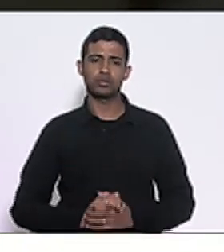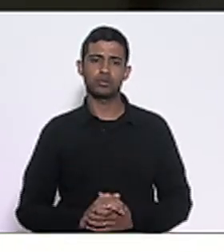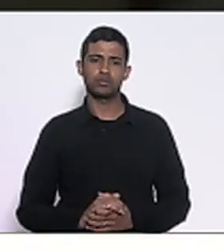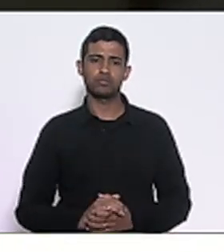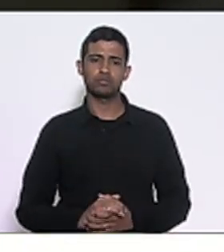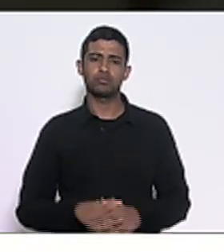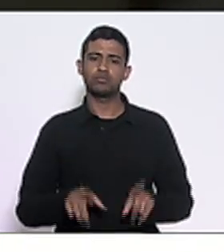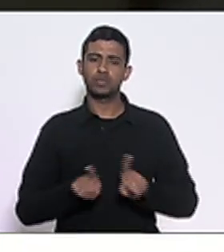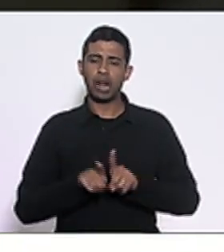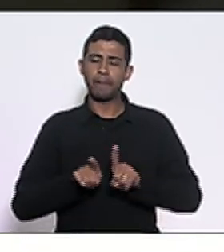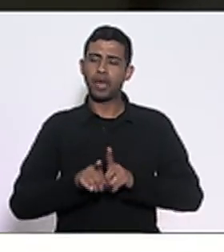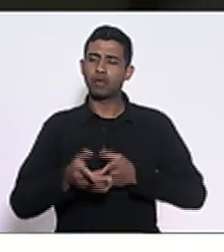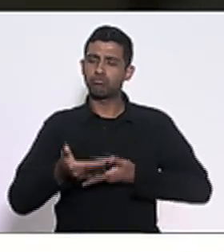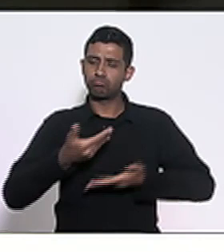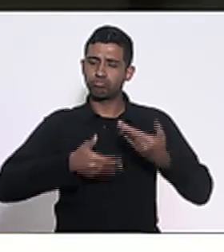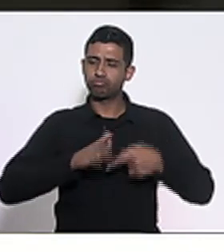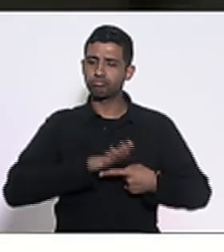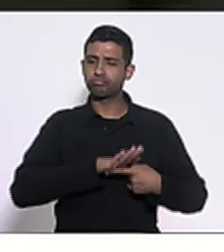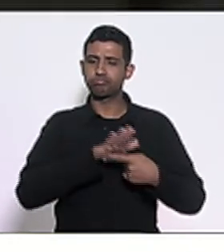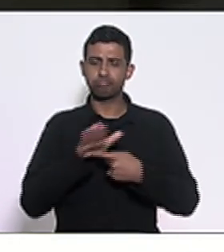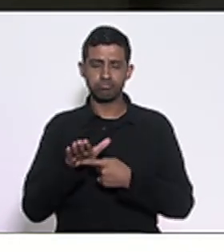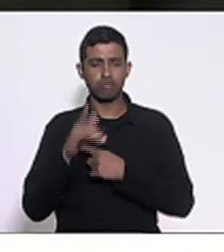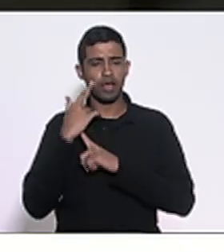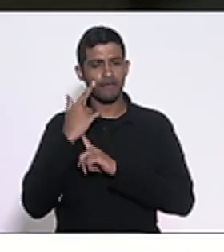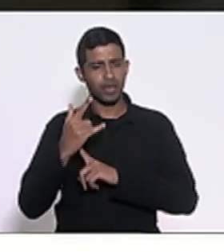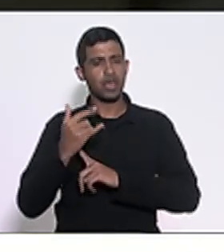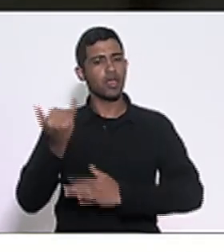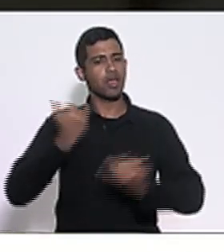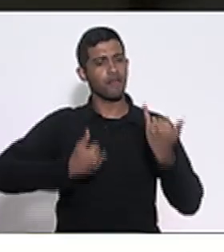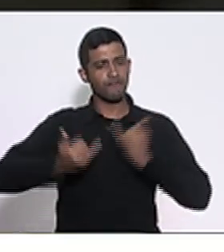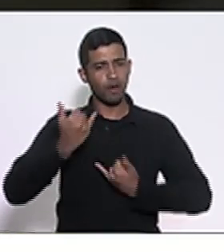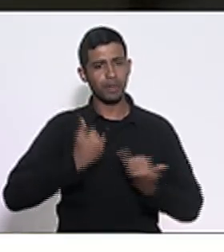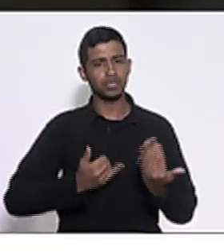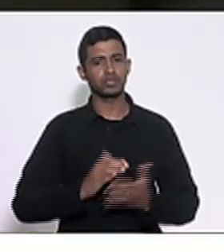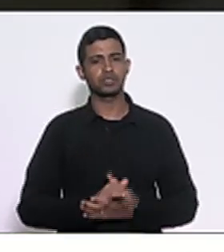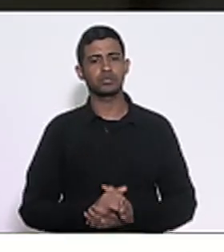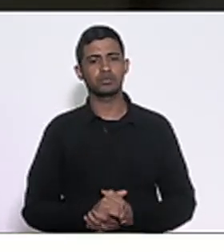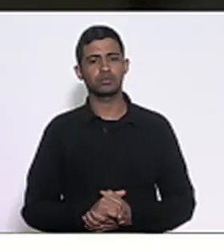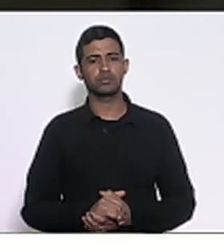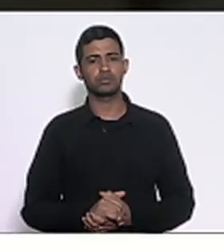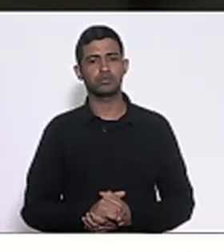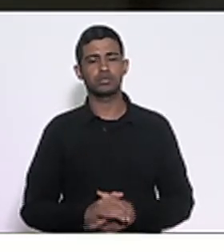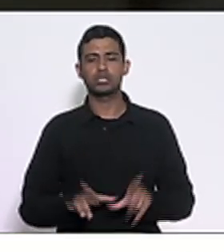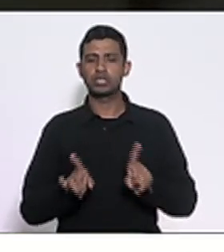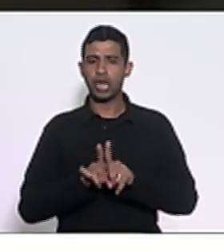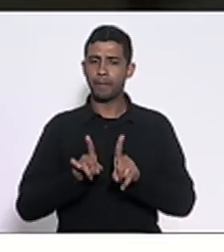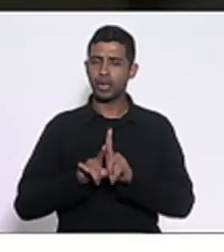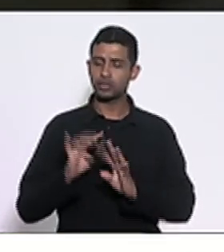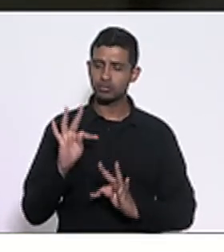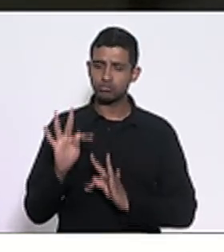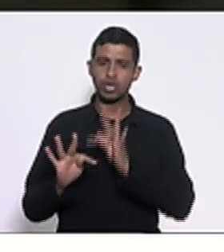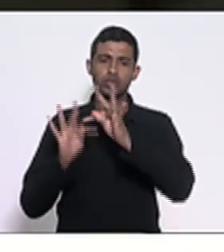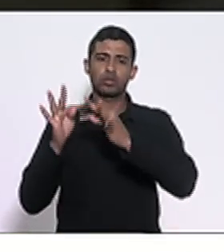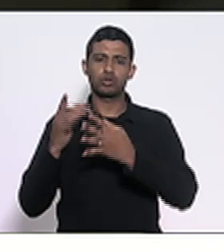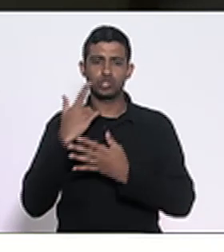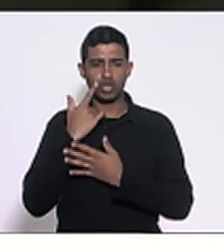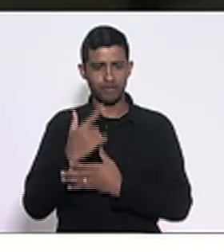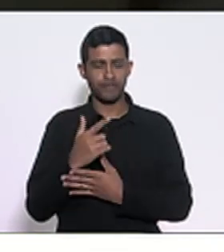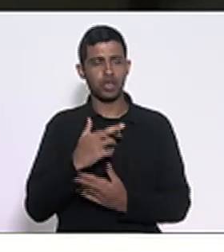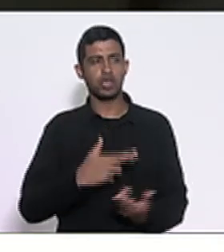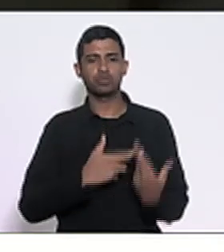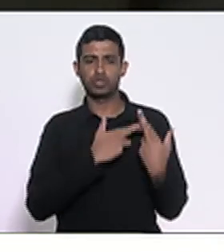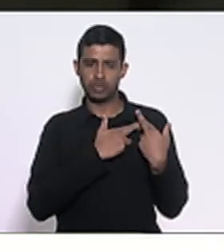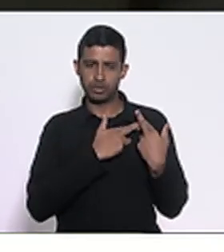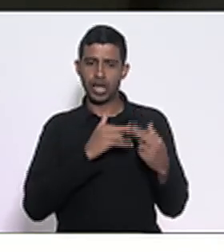da contribuição na produção de informações, na produção de tecnologias, é um papel